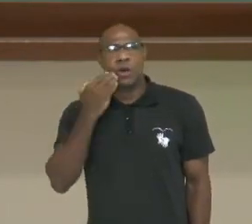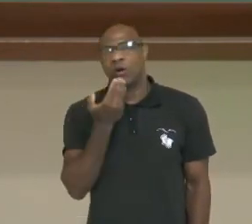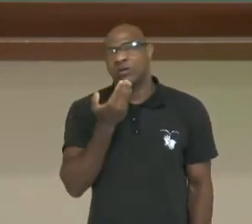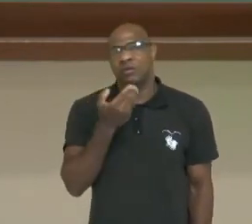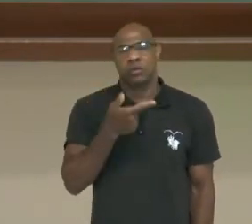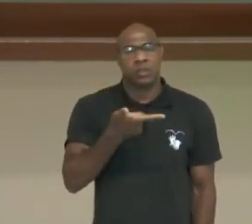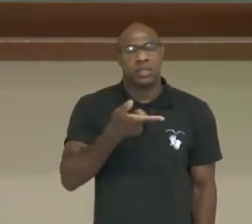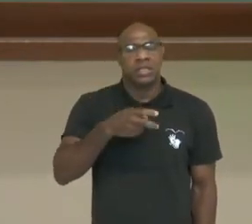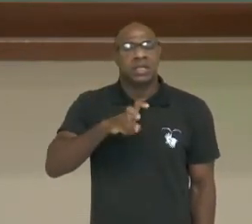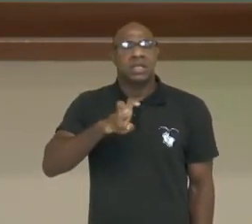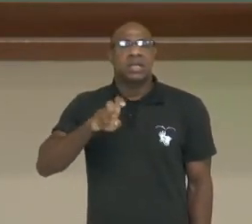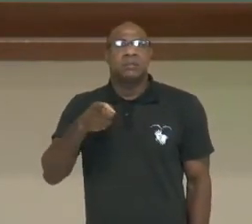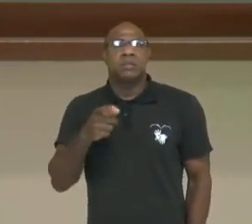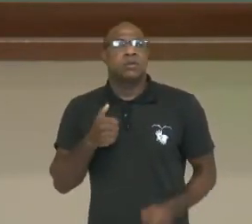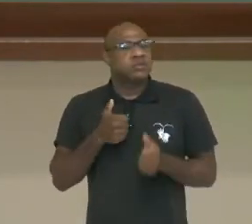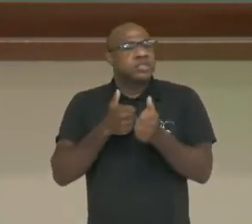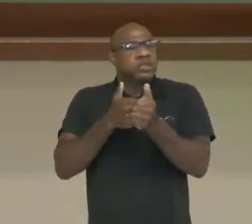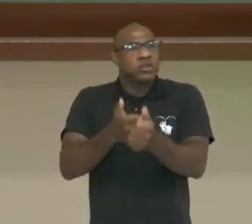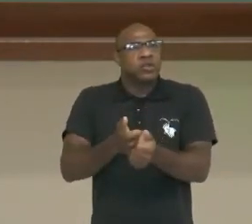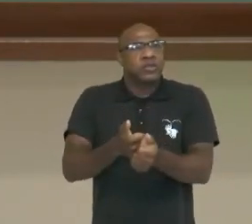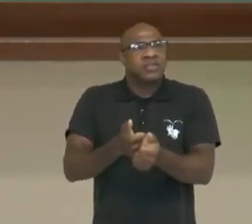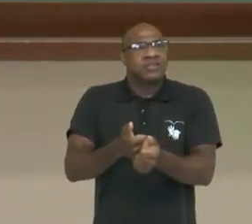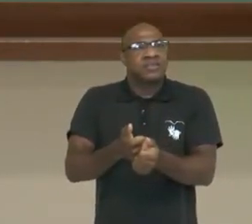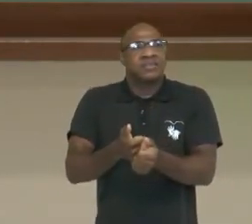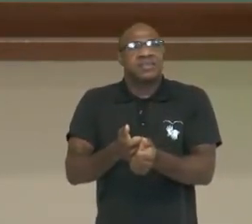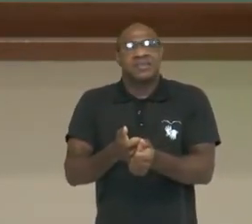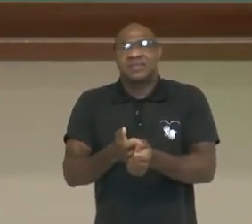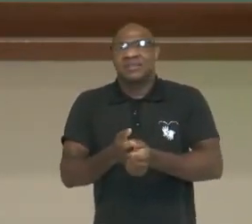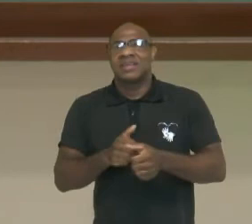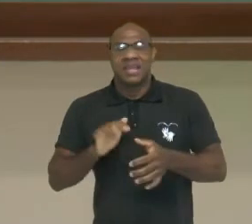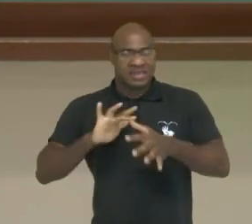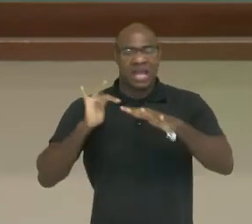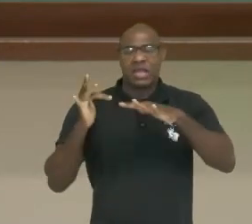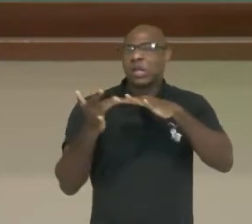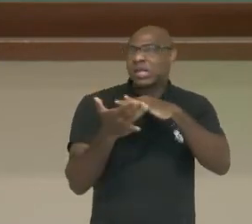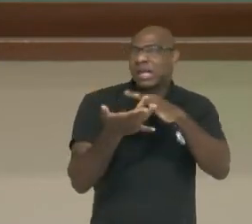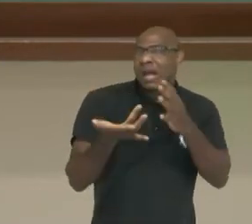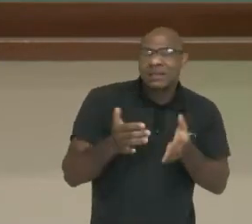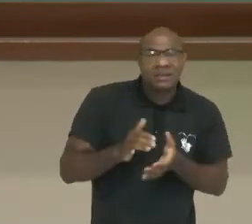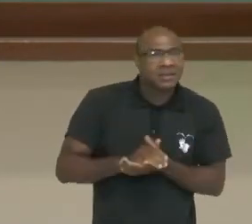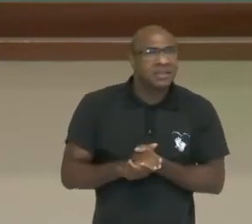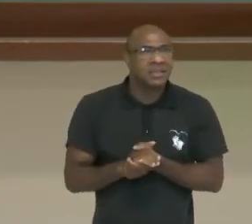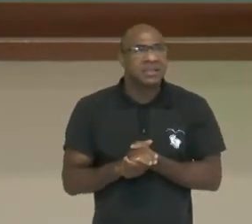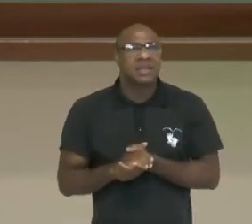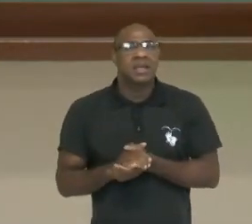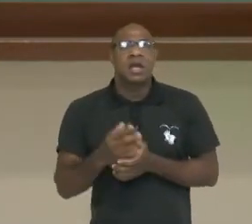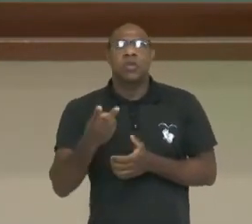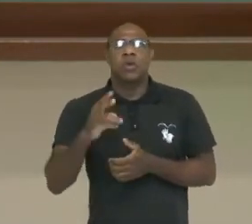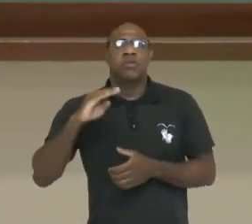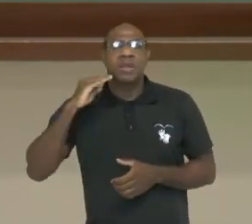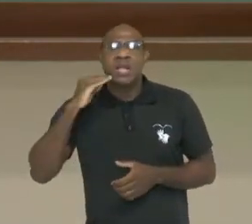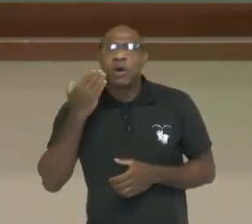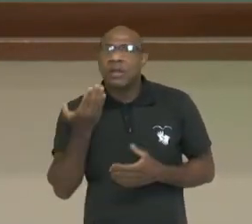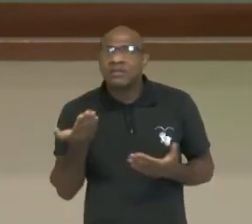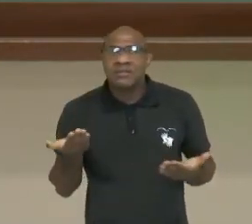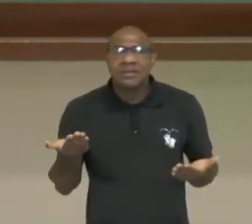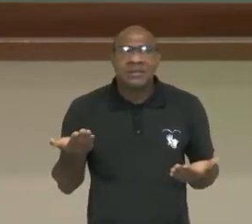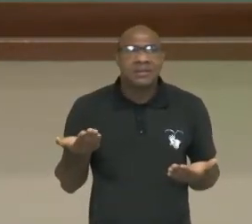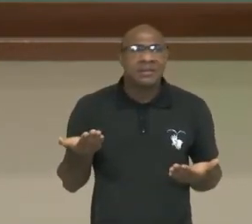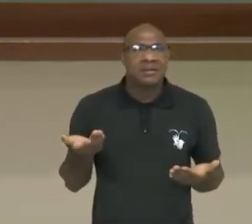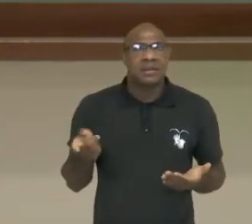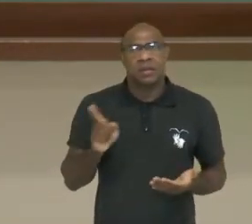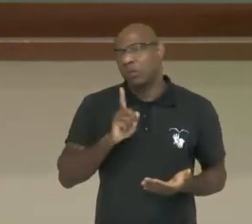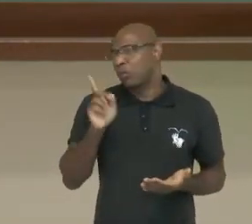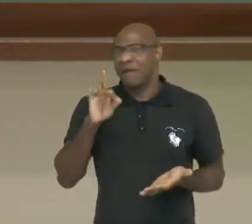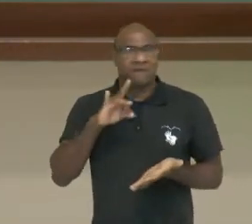2.595.000 seguidores, 2 milhões de seguidores nas suas redes sociais, né? E eu falo isso aqui. Gente, não é